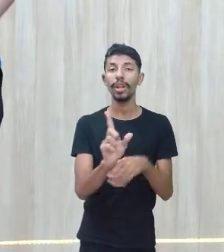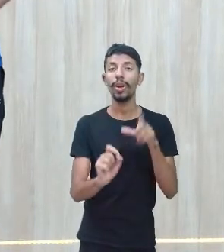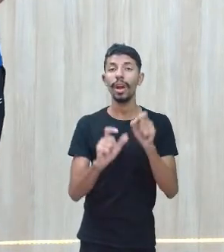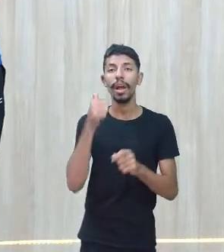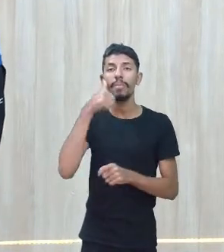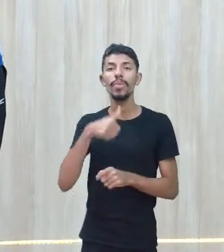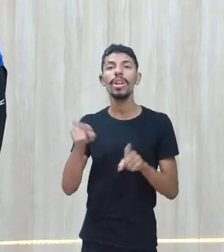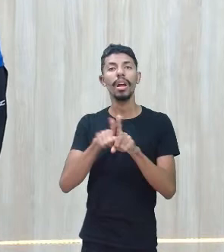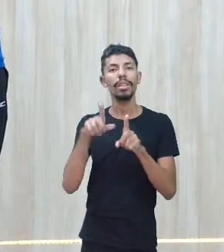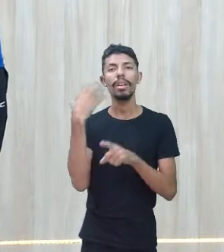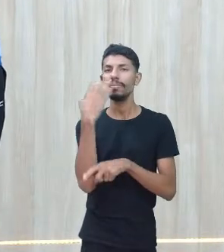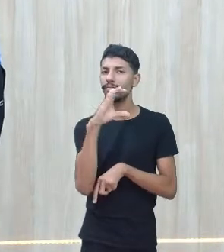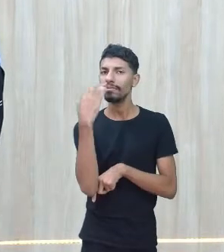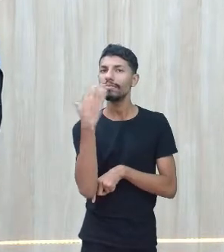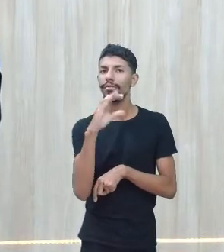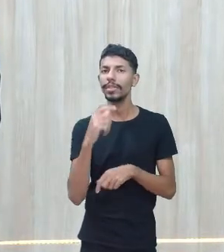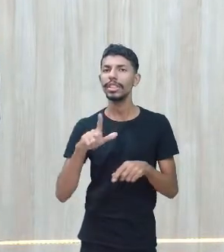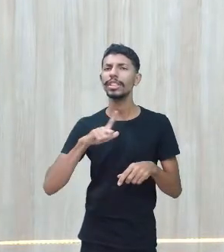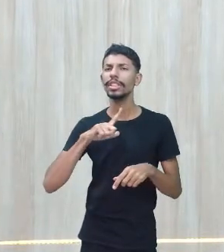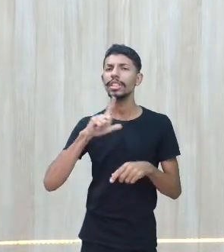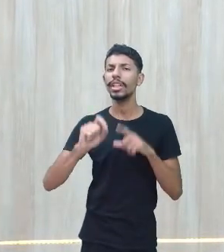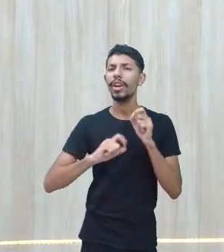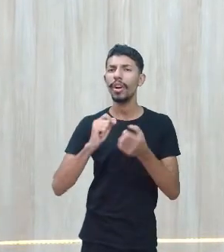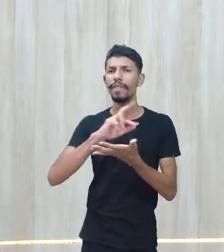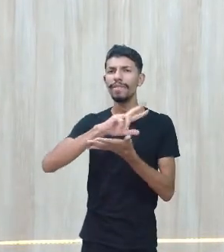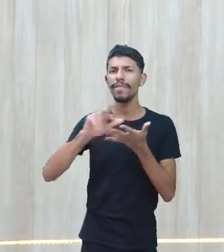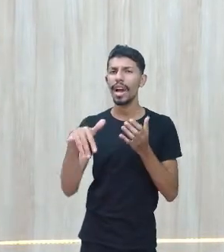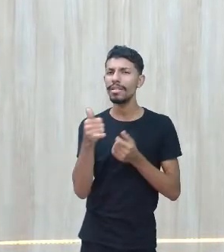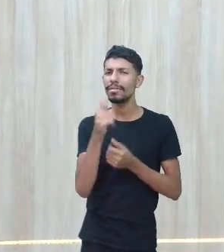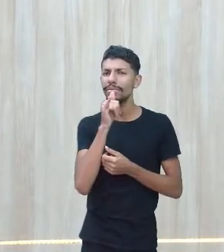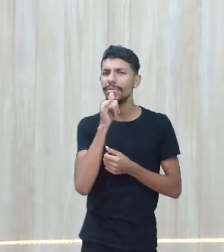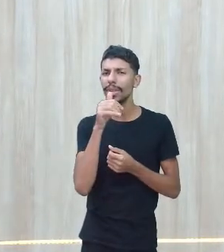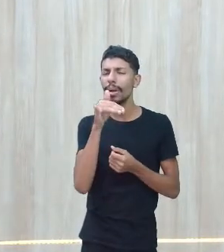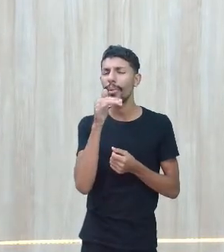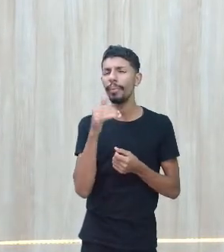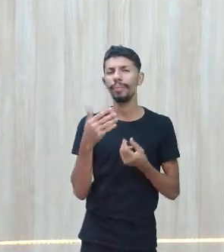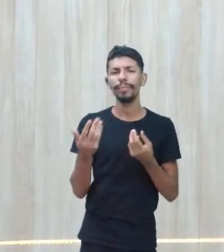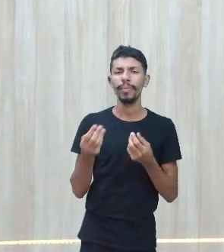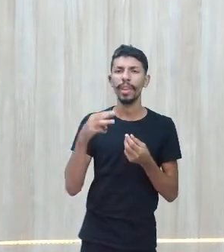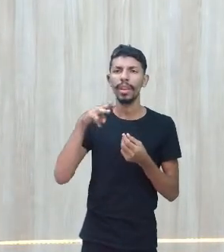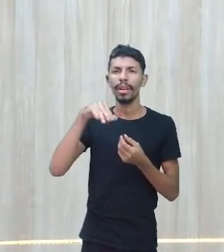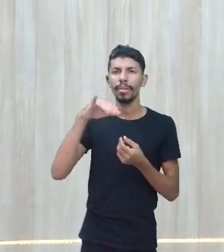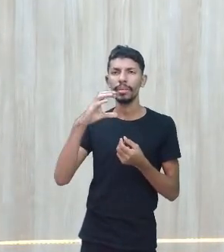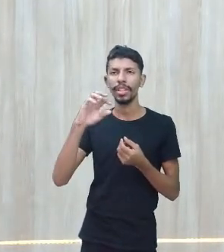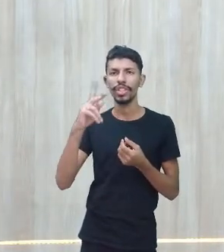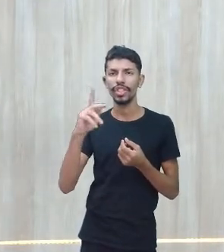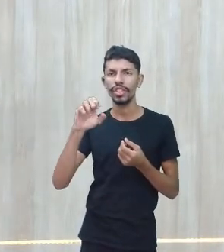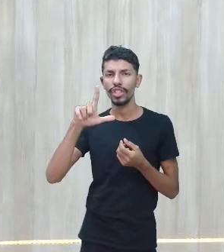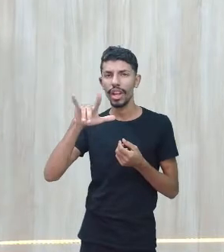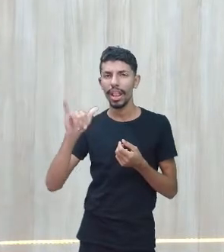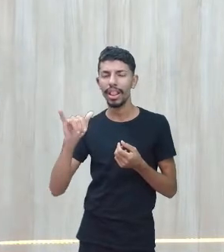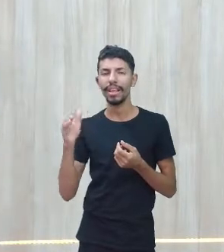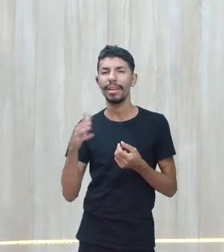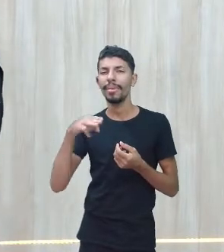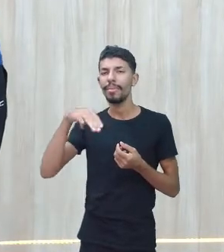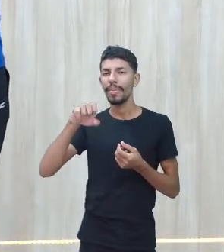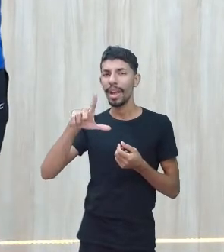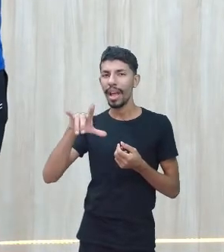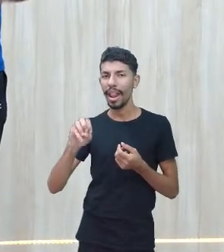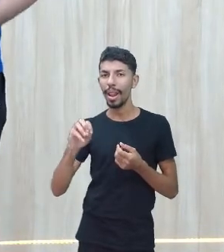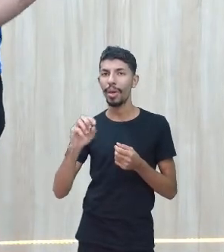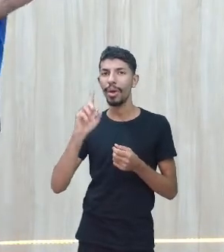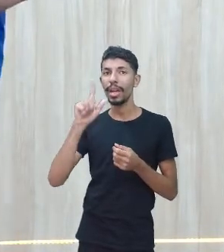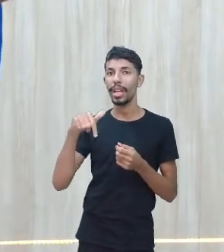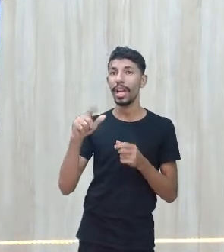tem vários exemplos, como Michele Melo, como eu coloquei logo no início, que é considerada a nossa rainha